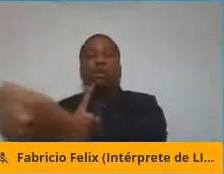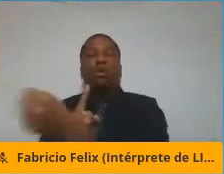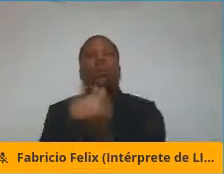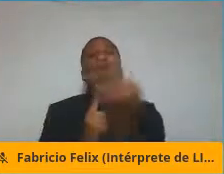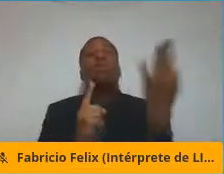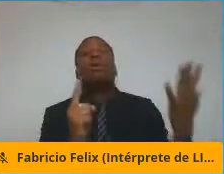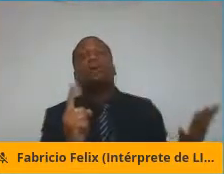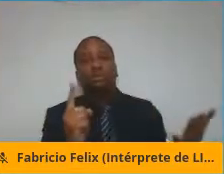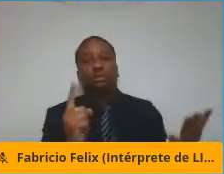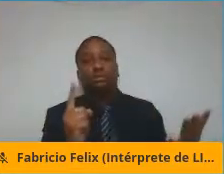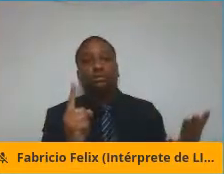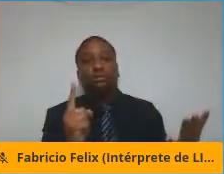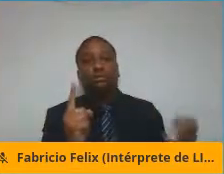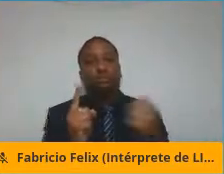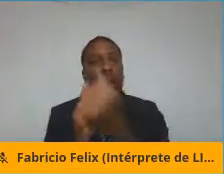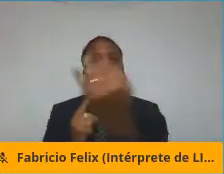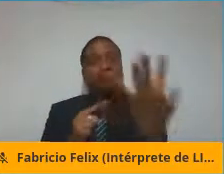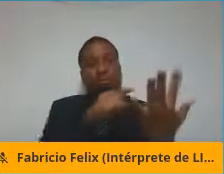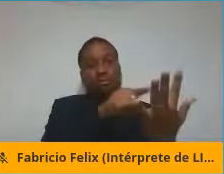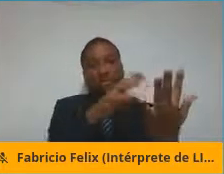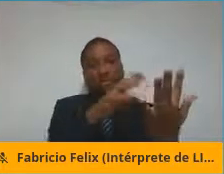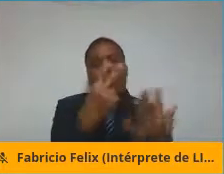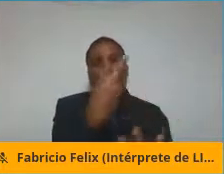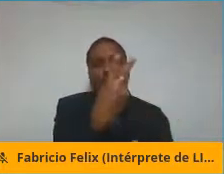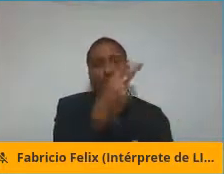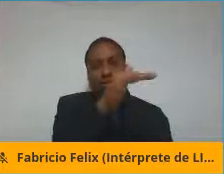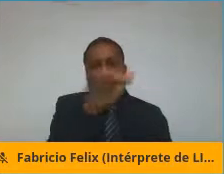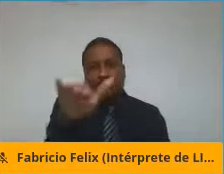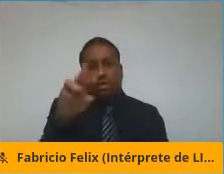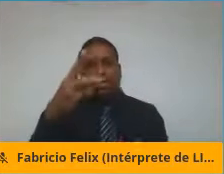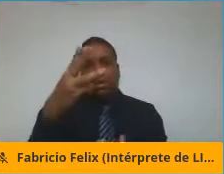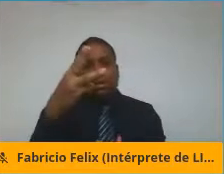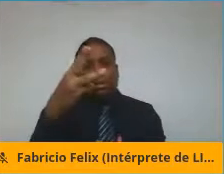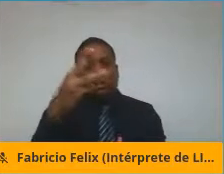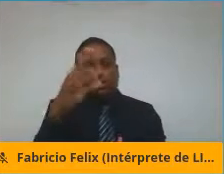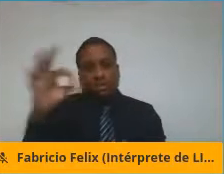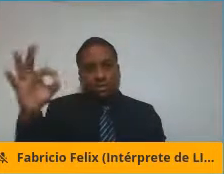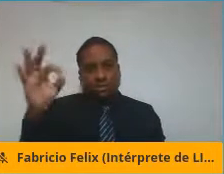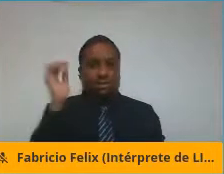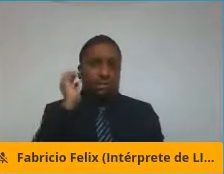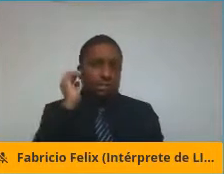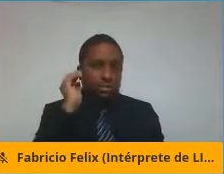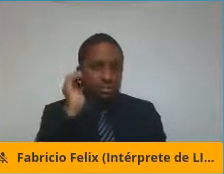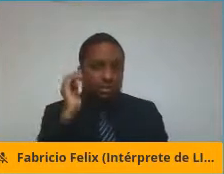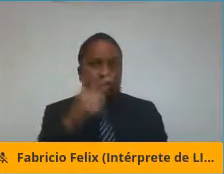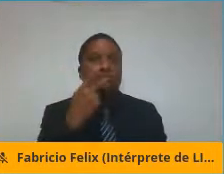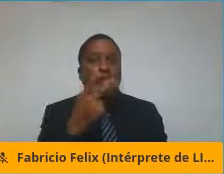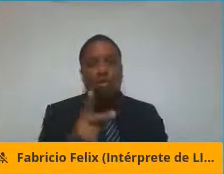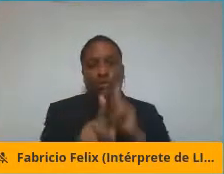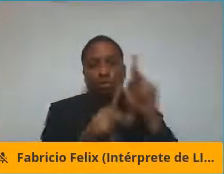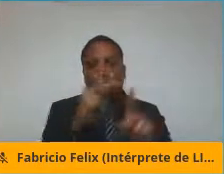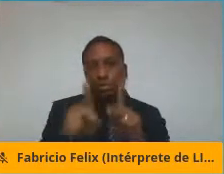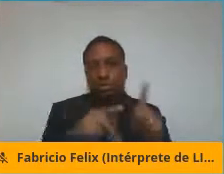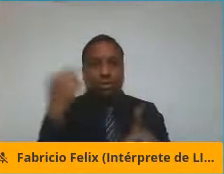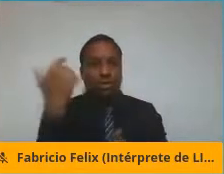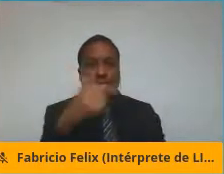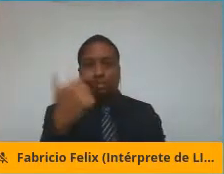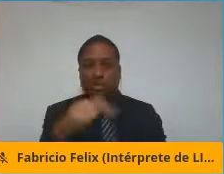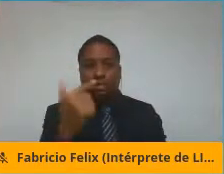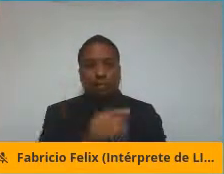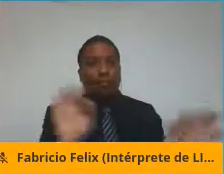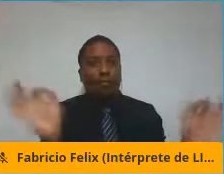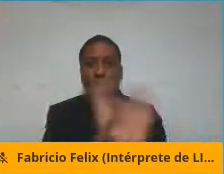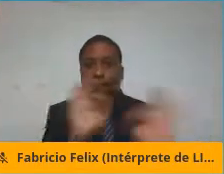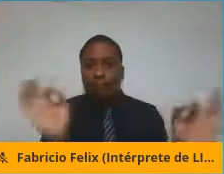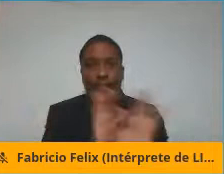esse número é algo entre 2,5 e 3, se você está falando de uma população que não tem nenhum tipo de